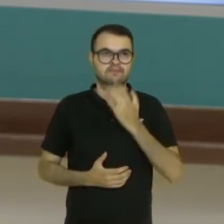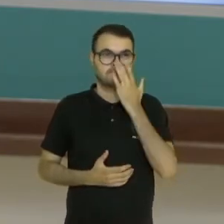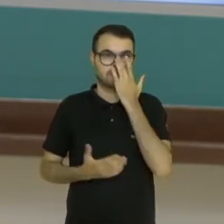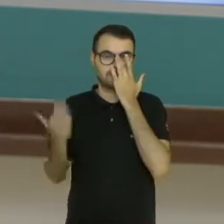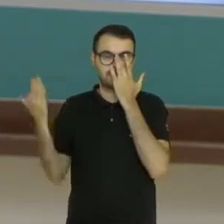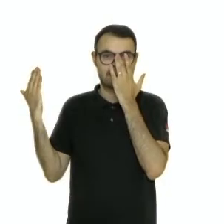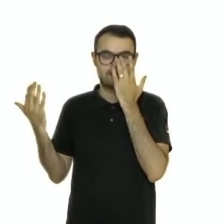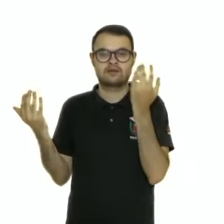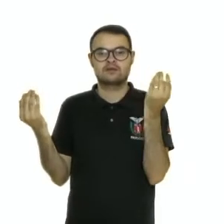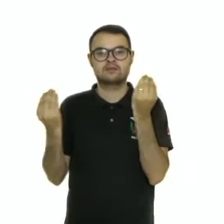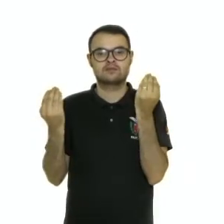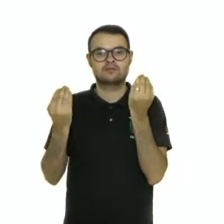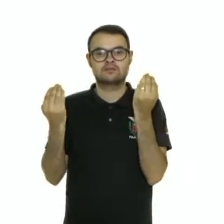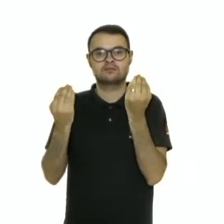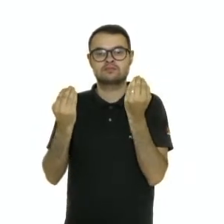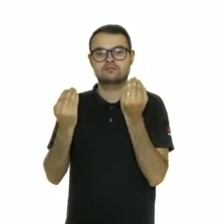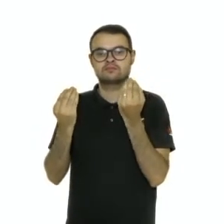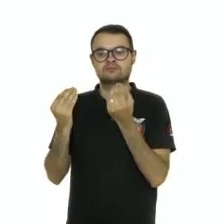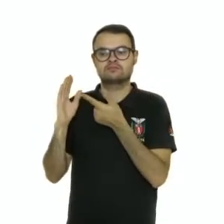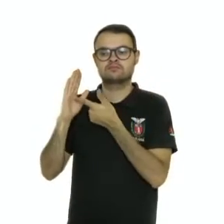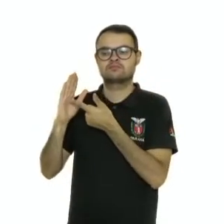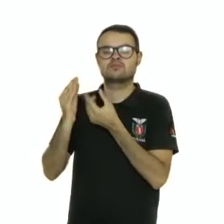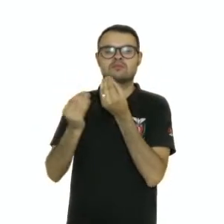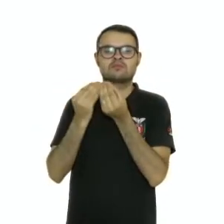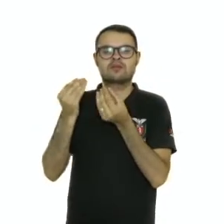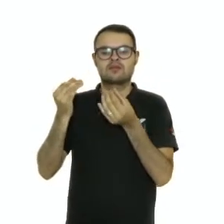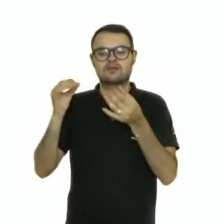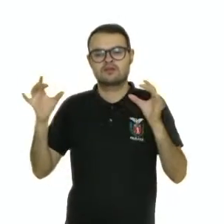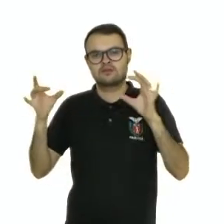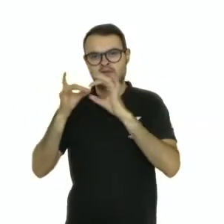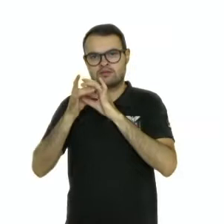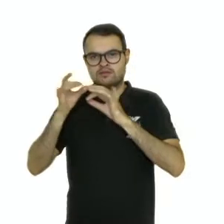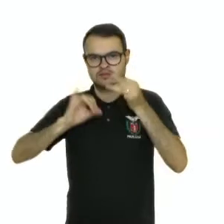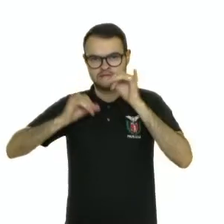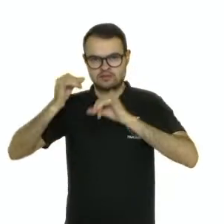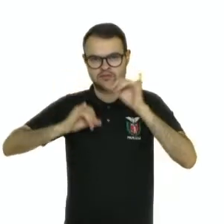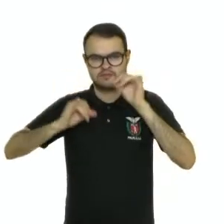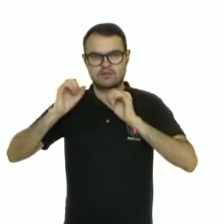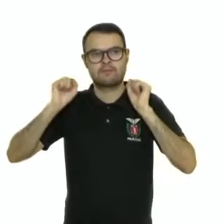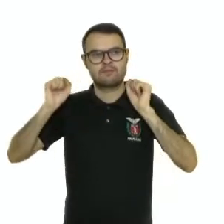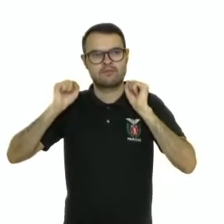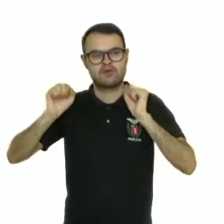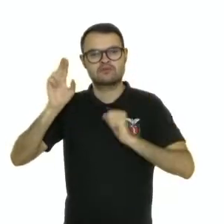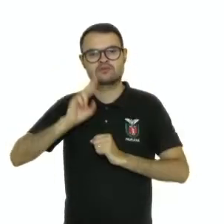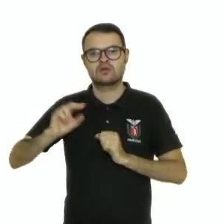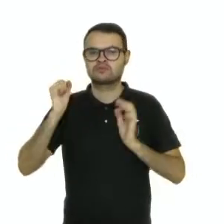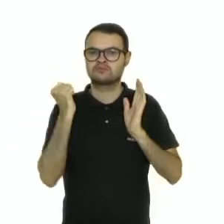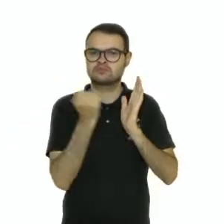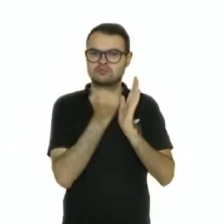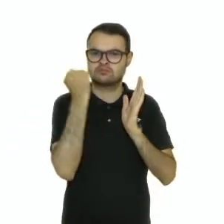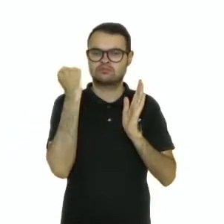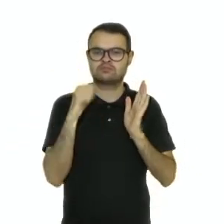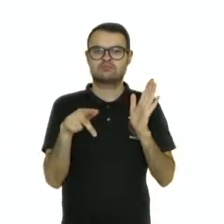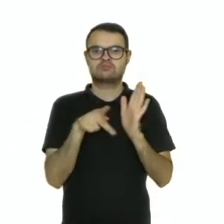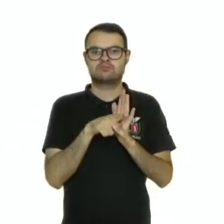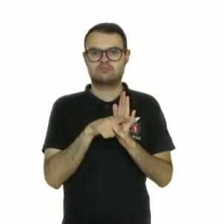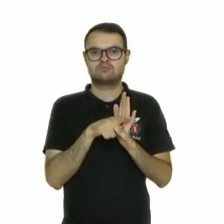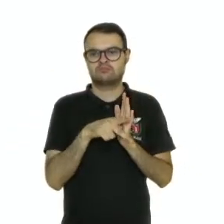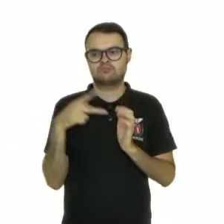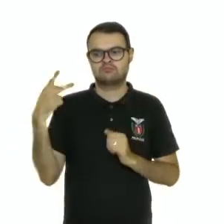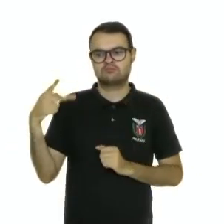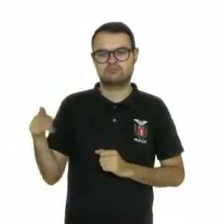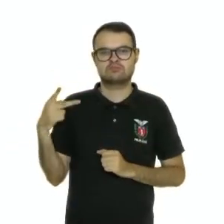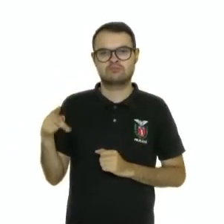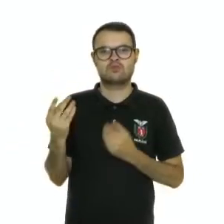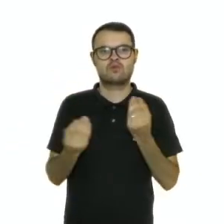Como representamos as ligações químicas? Então, as ligações químicas podem ser representadas pelos símbolos de Lewis dos elementos.